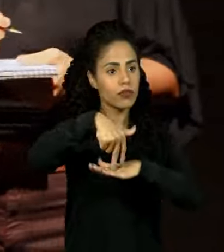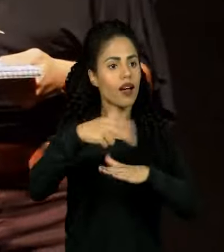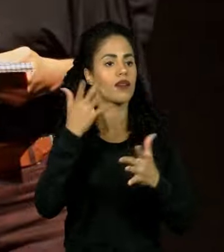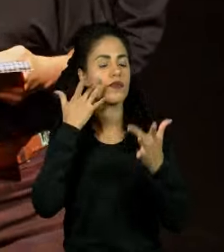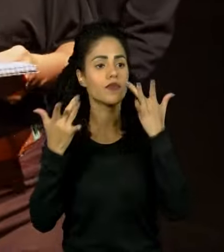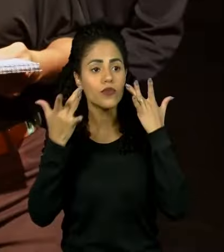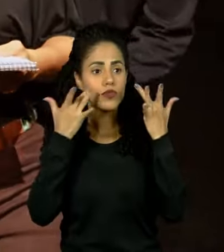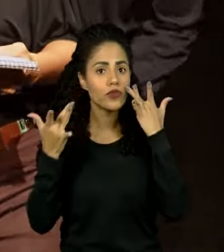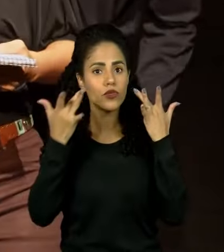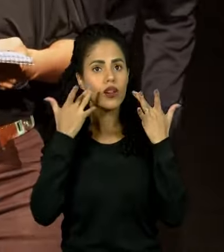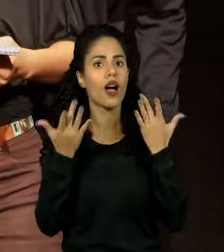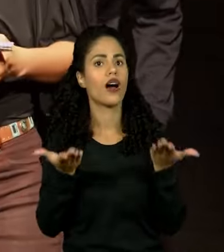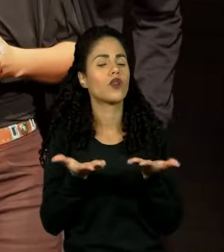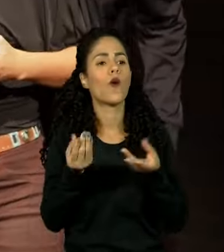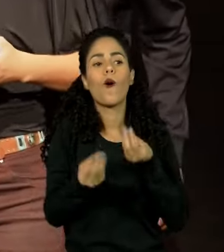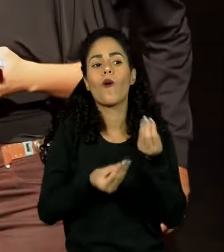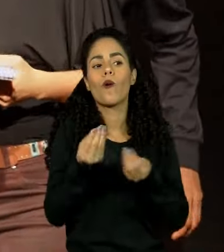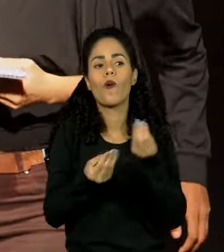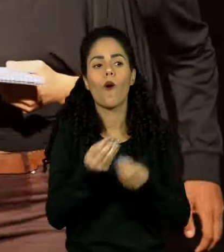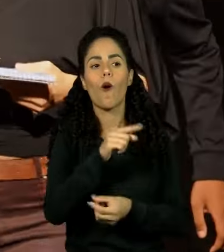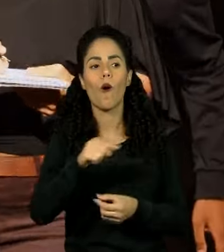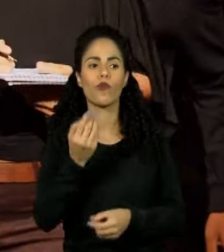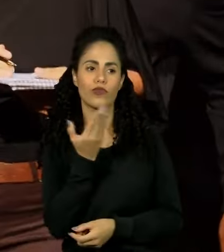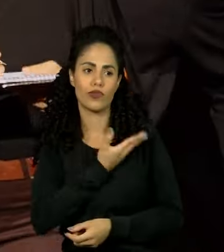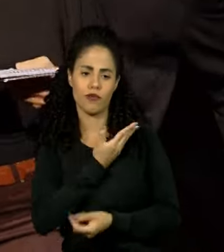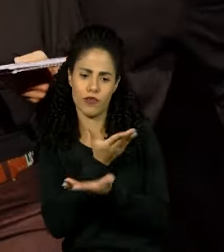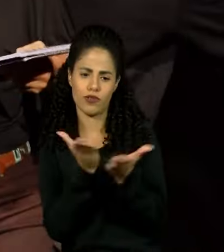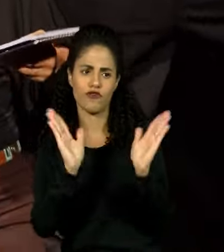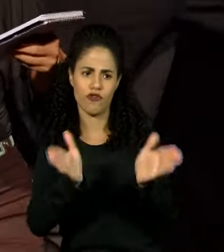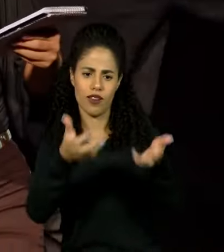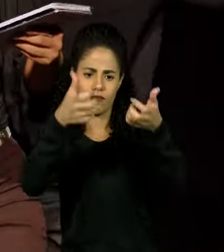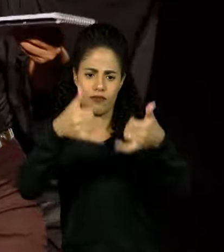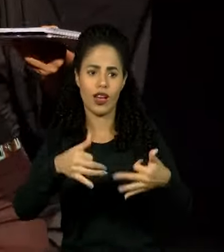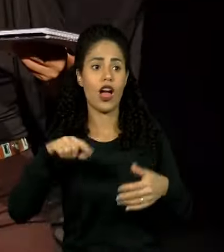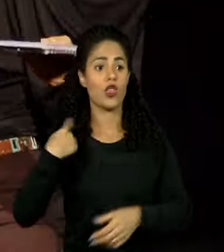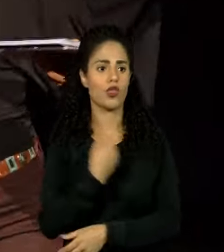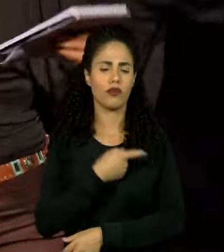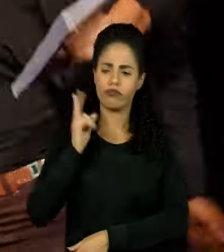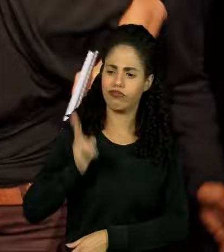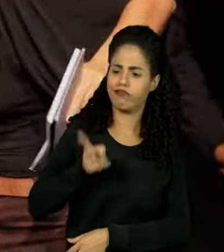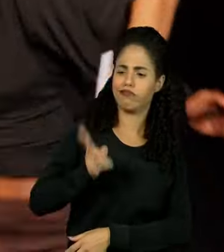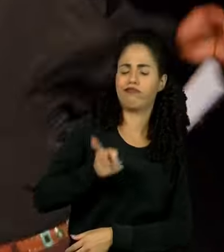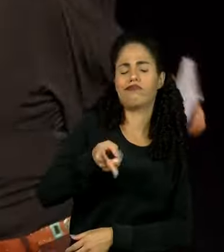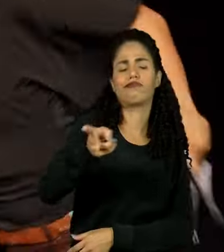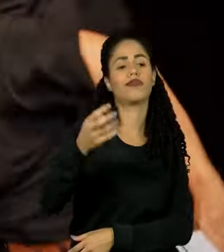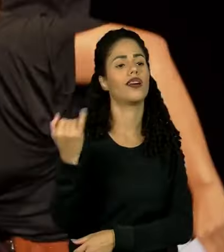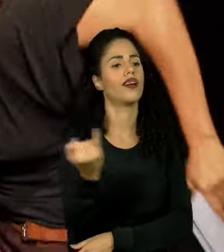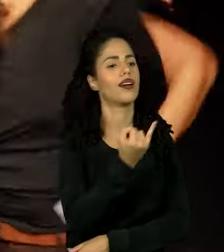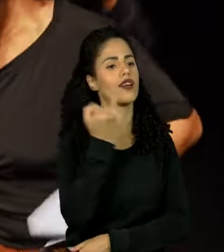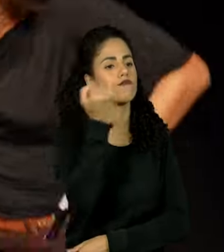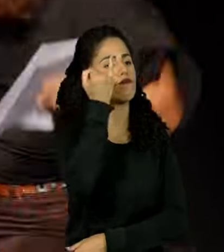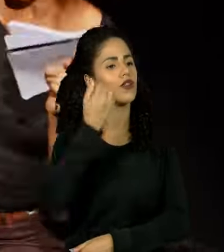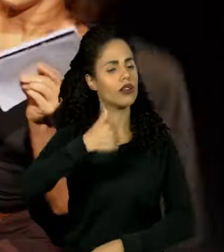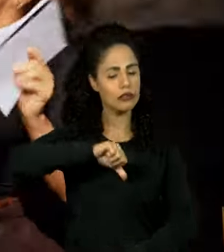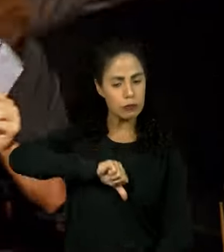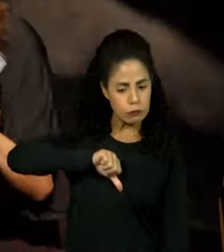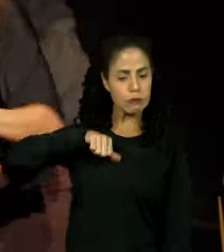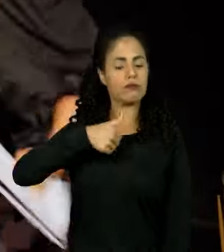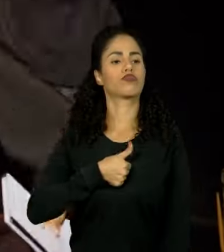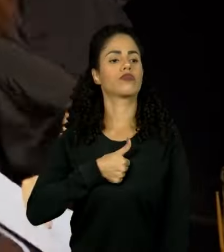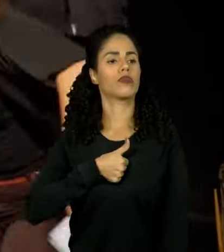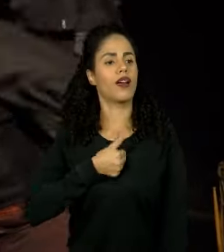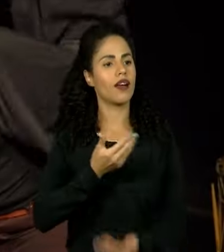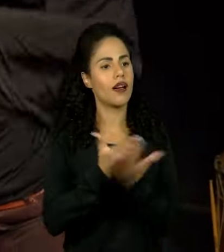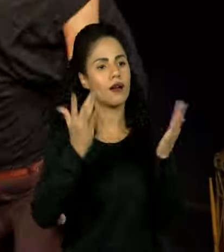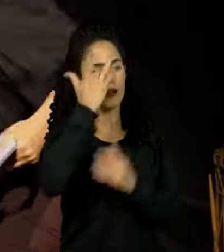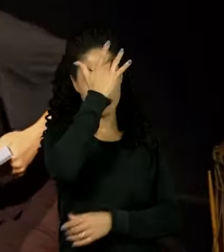Teatro enfim e é como meus colegas aqui falam a gente tá continuando então é importante a gente dar autoestima para essas pessoas